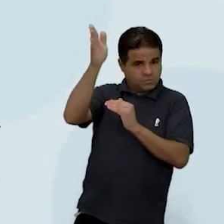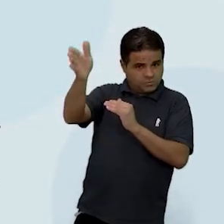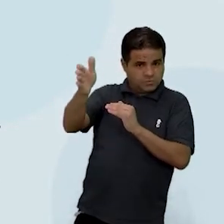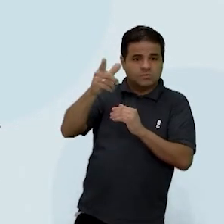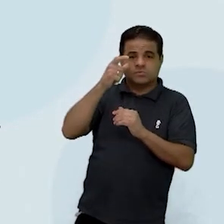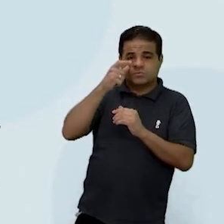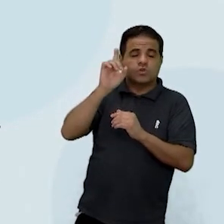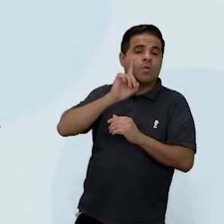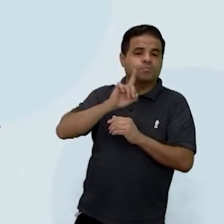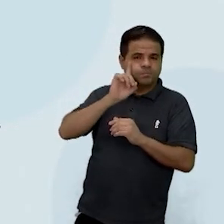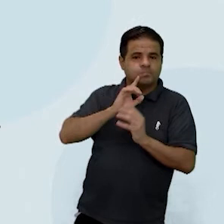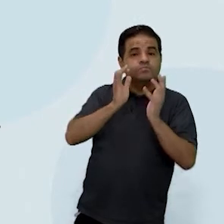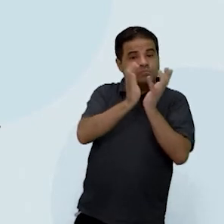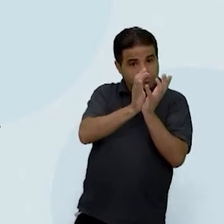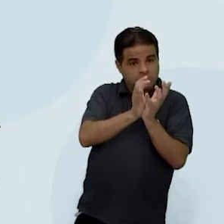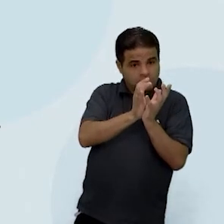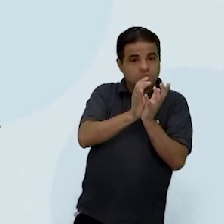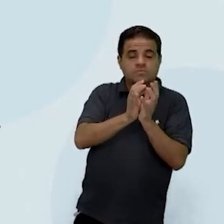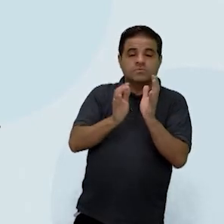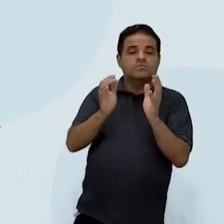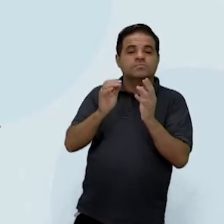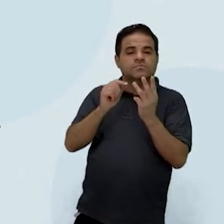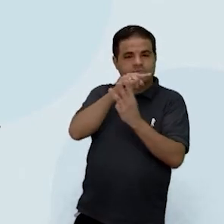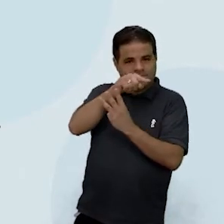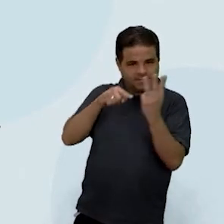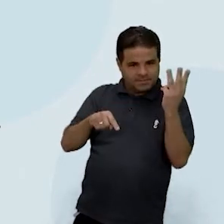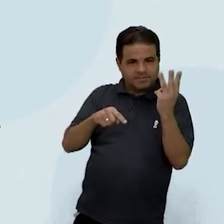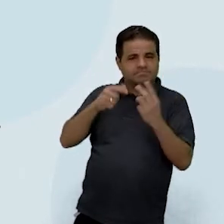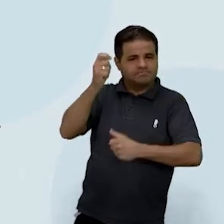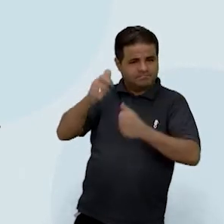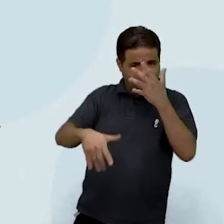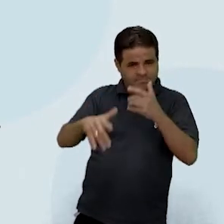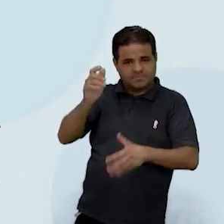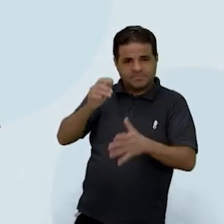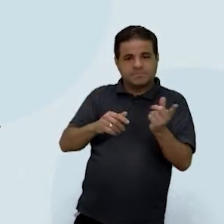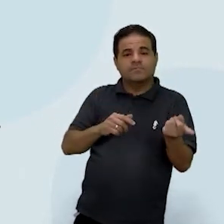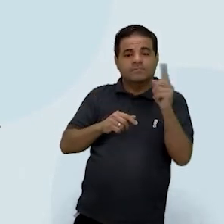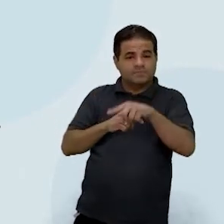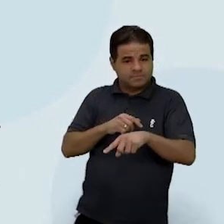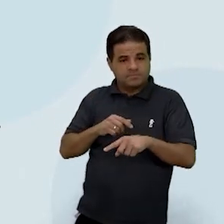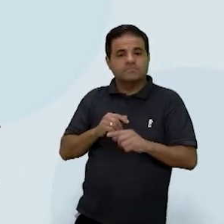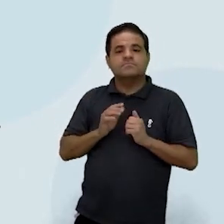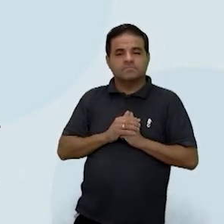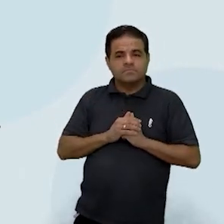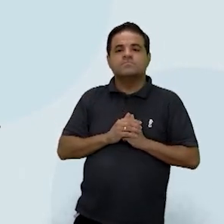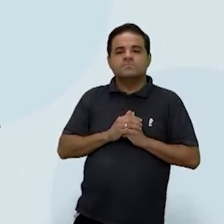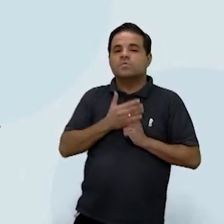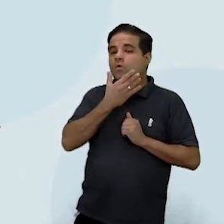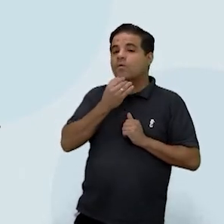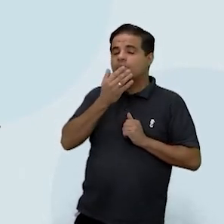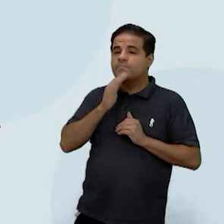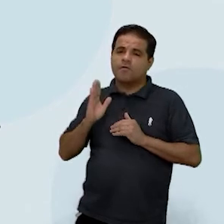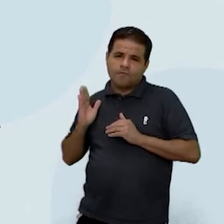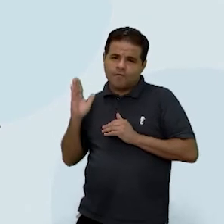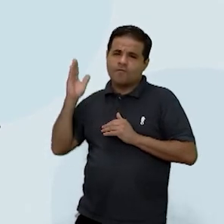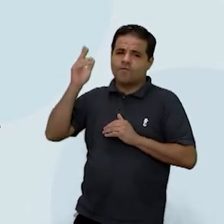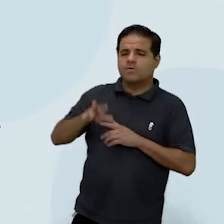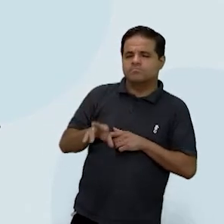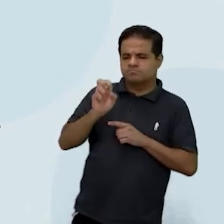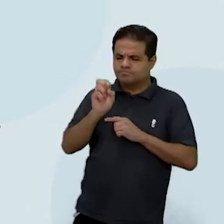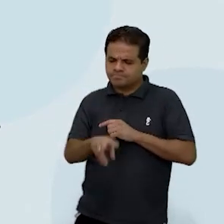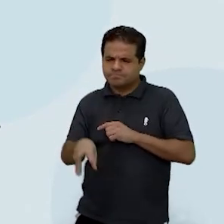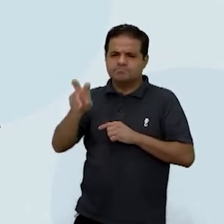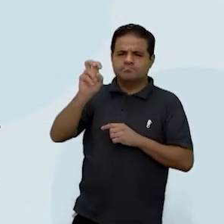né? Norte-americanos, né, o detalhe aí para o Neil Armstrong, que foi o cara que foi lá e caminhou na